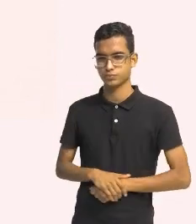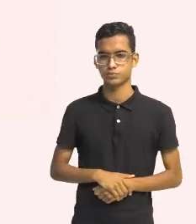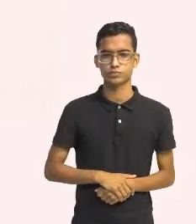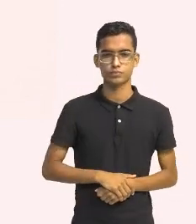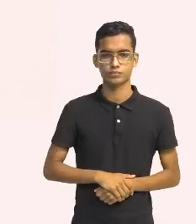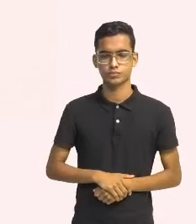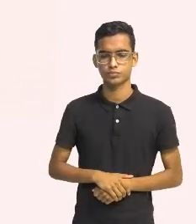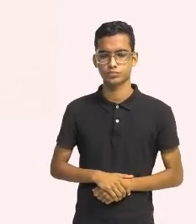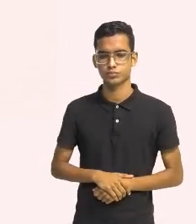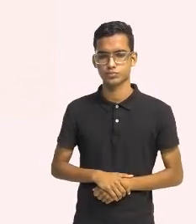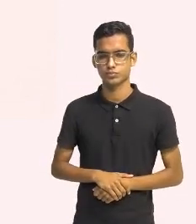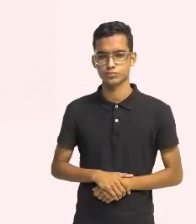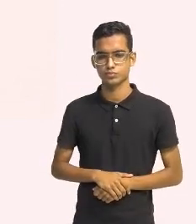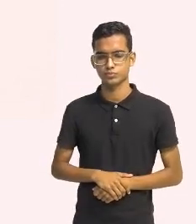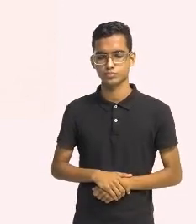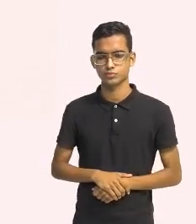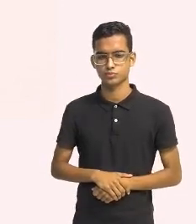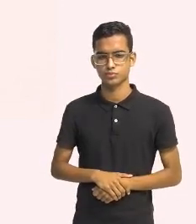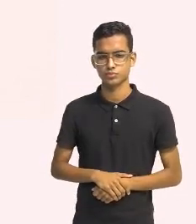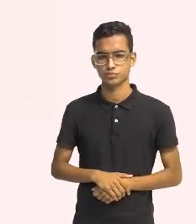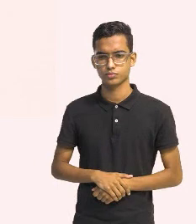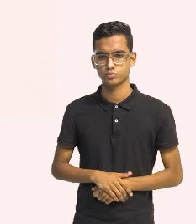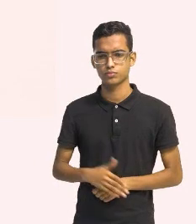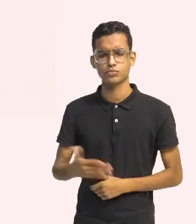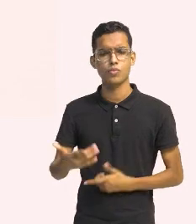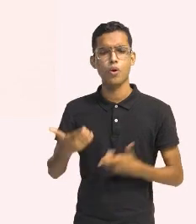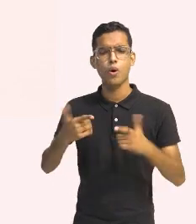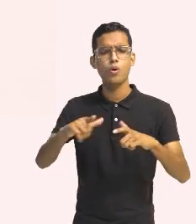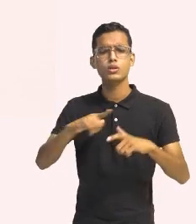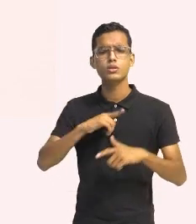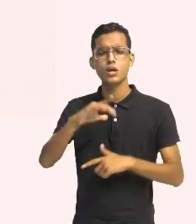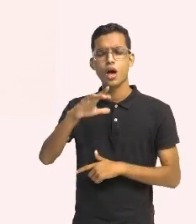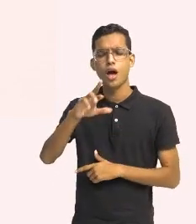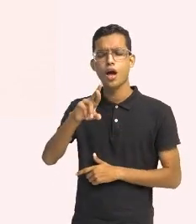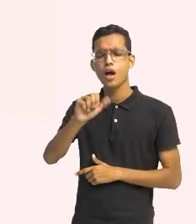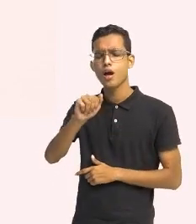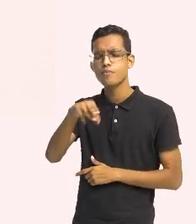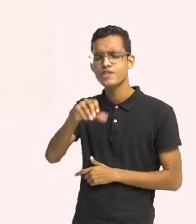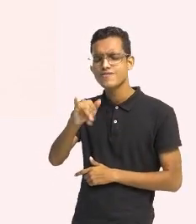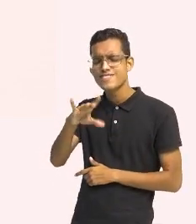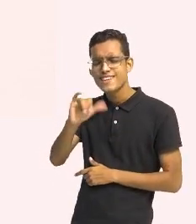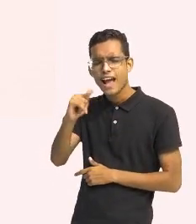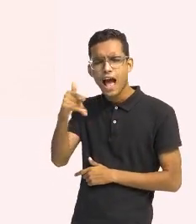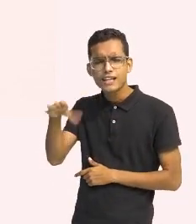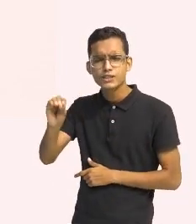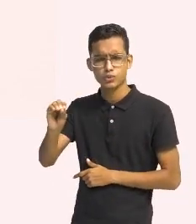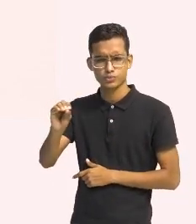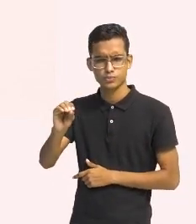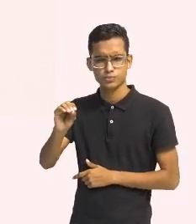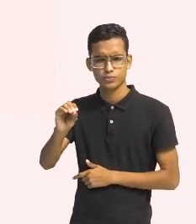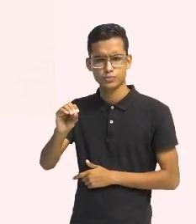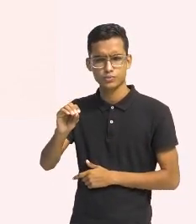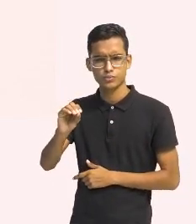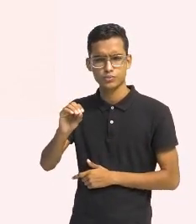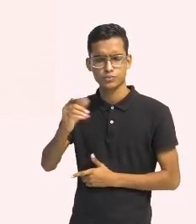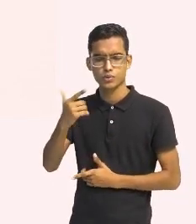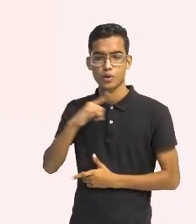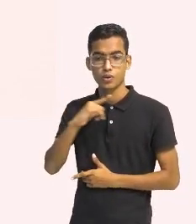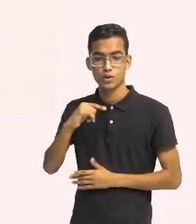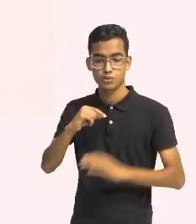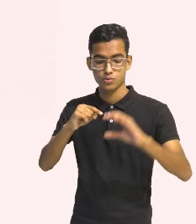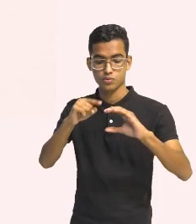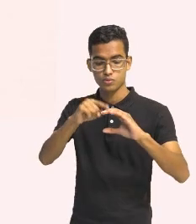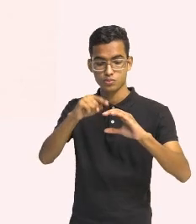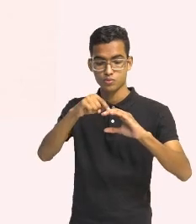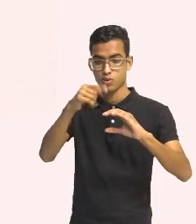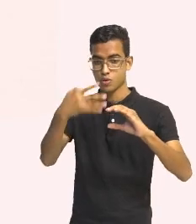ramificação? Está no carbono 4, tá? A posição da ramificação é no carbono 4. Ok?